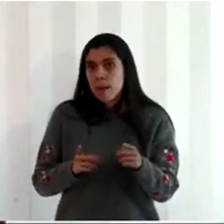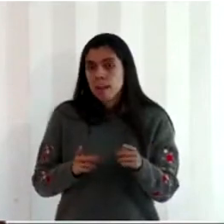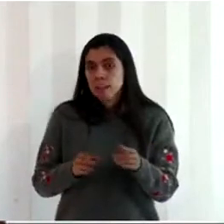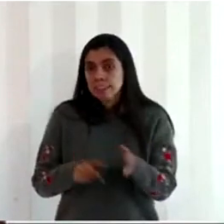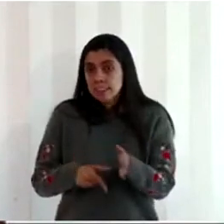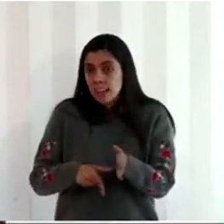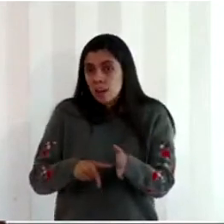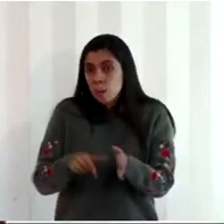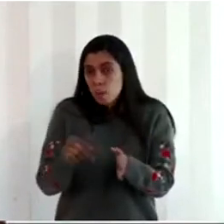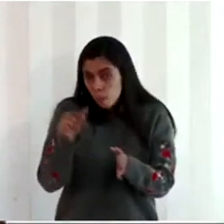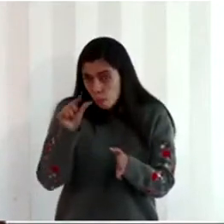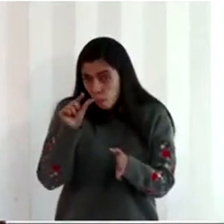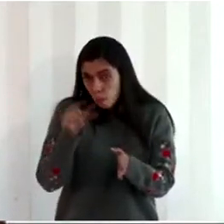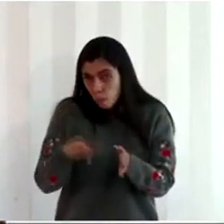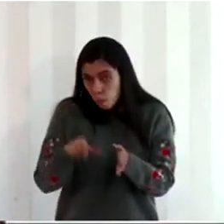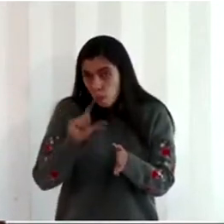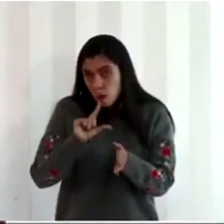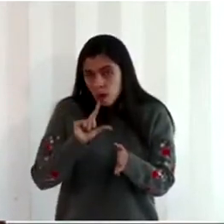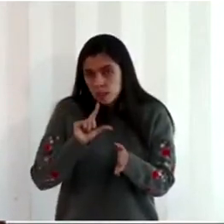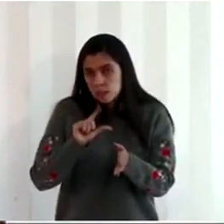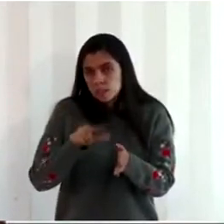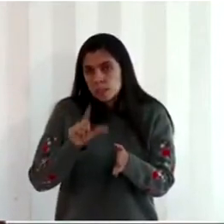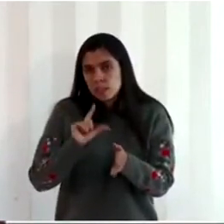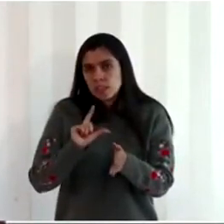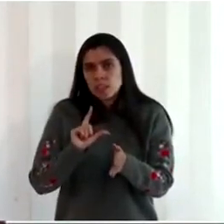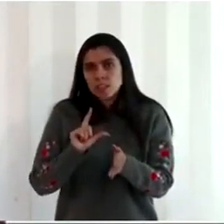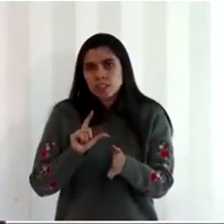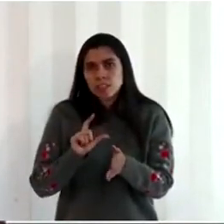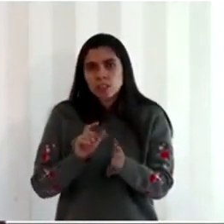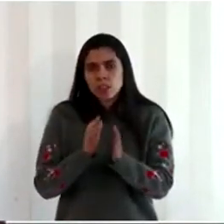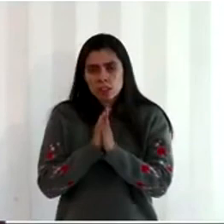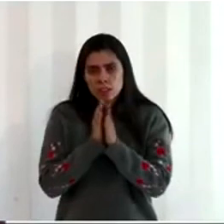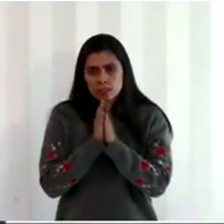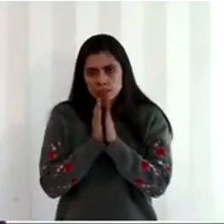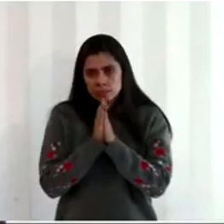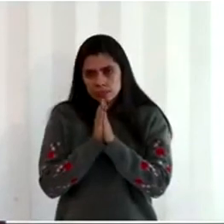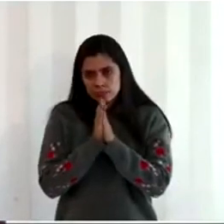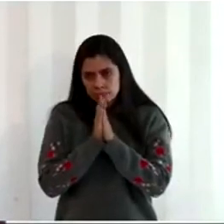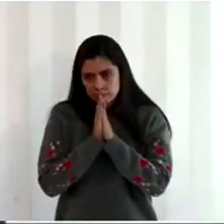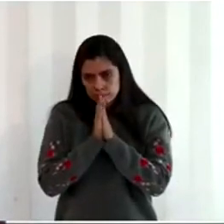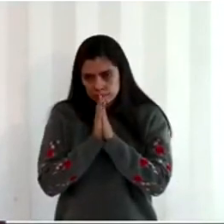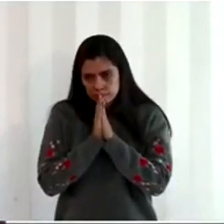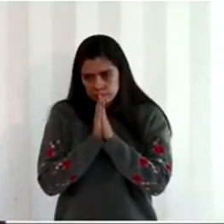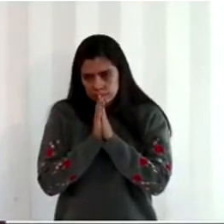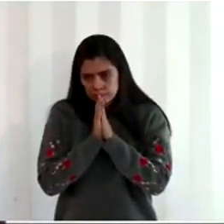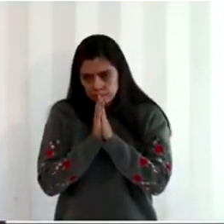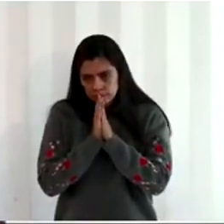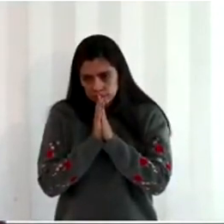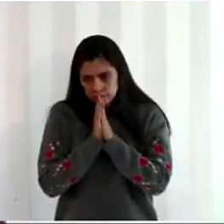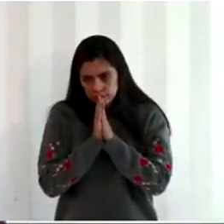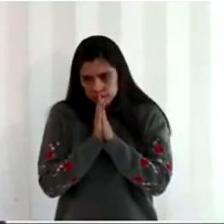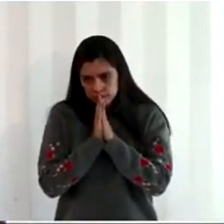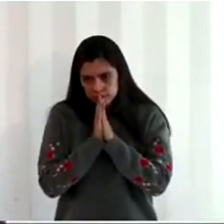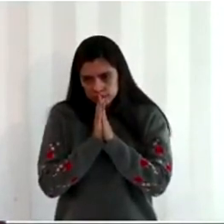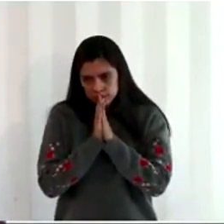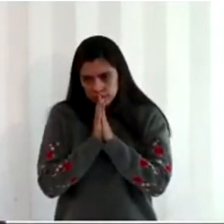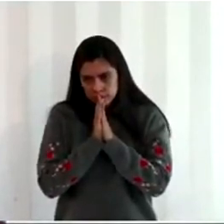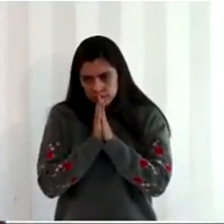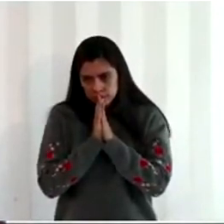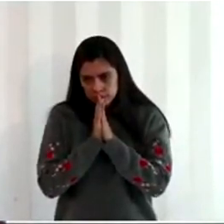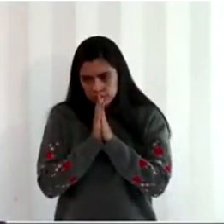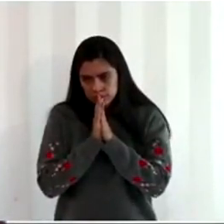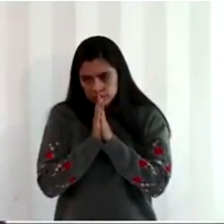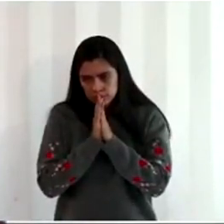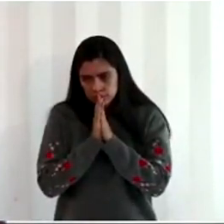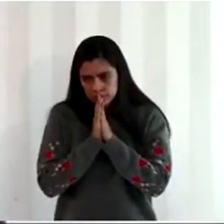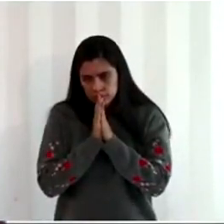irmãos que vão ministrar o hino 131, que eles façam só a melodia. Um tempo para nós orarmos. E